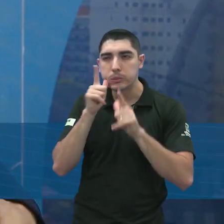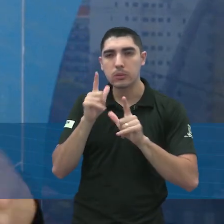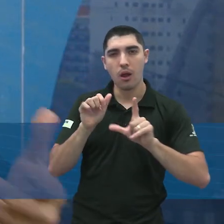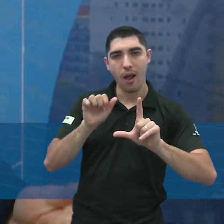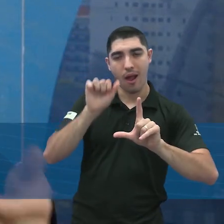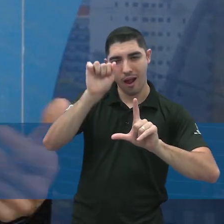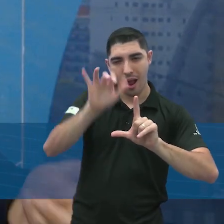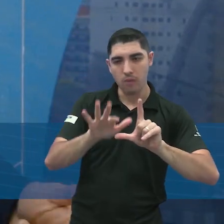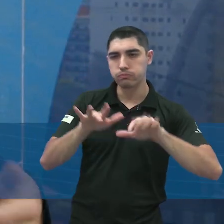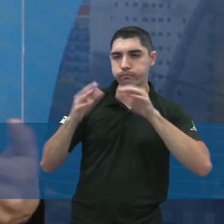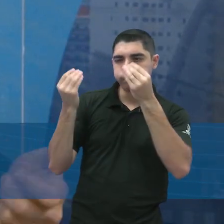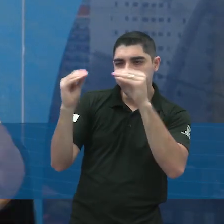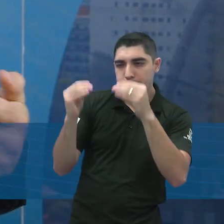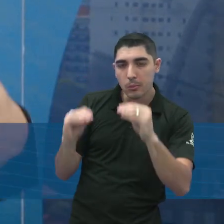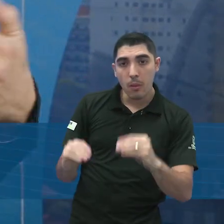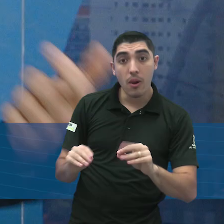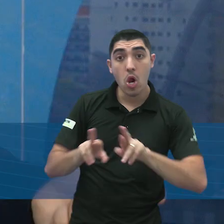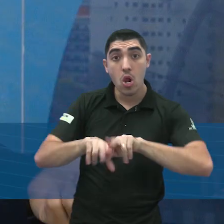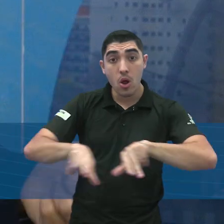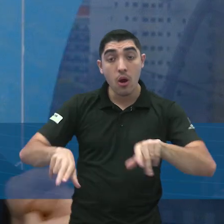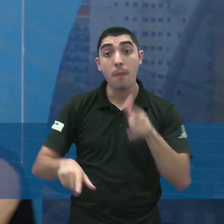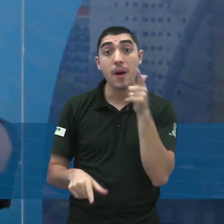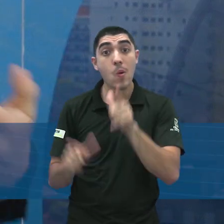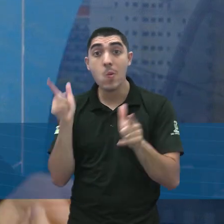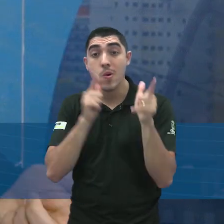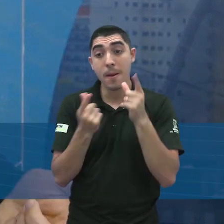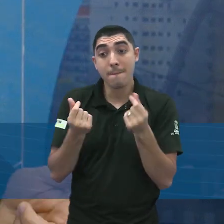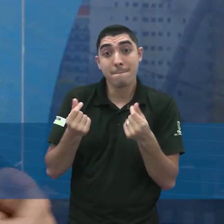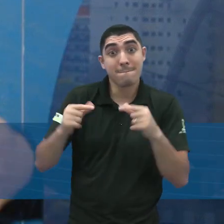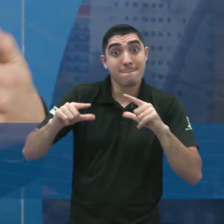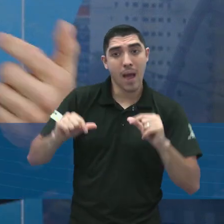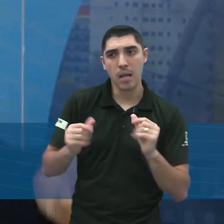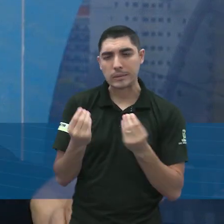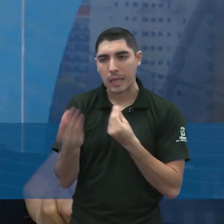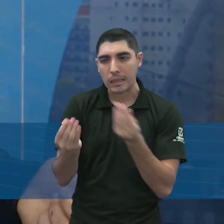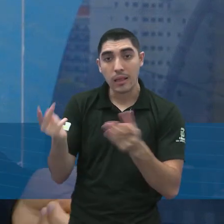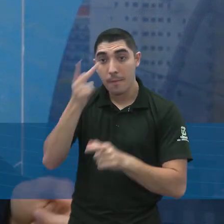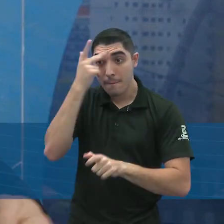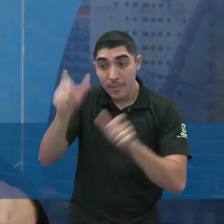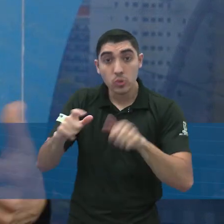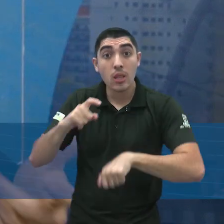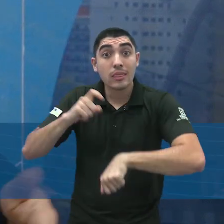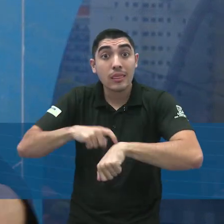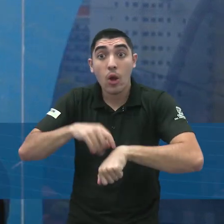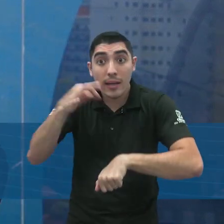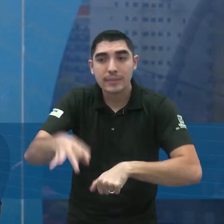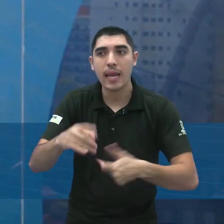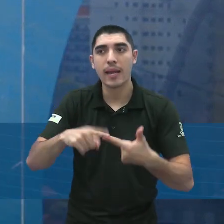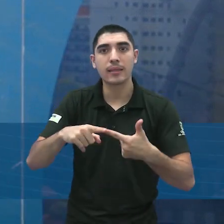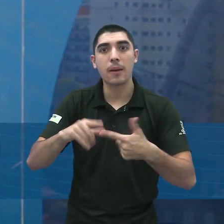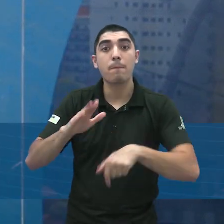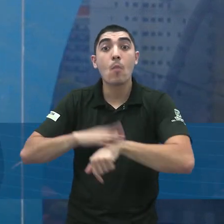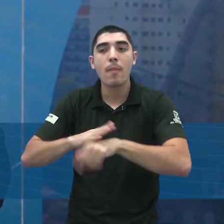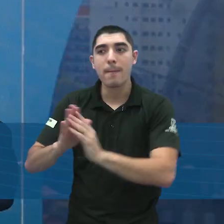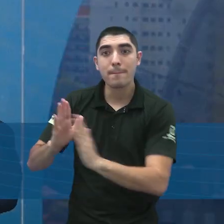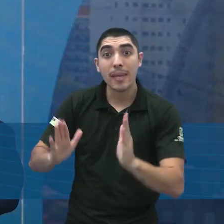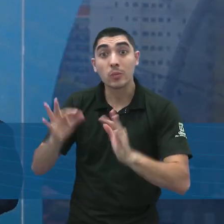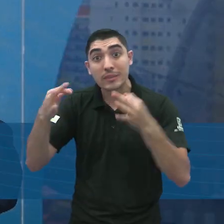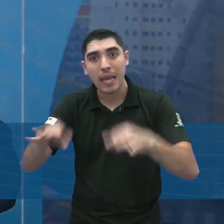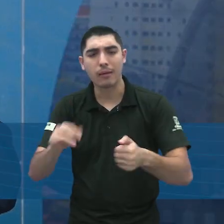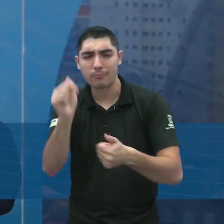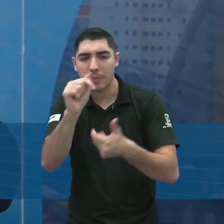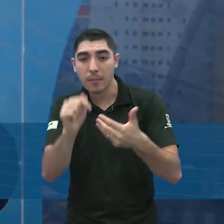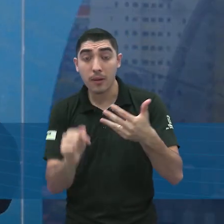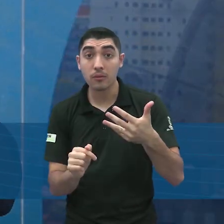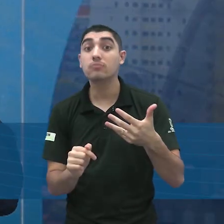preço, né? Ele consegue, às vezes, fazer ofertas específicas para públicos específicos em momentos específicos. Então, o quanto isso